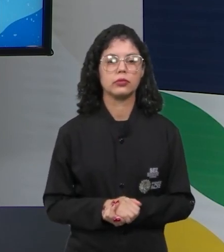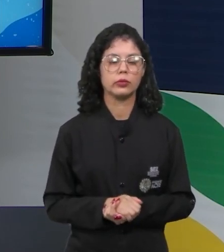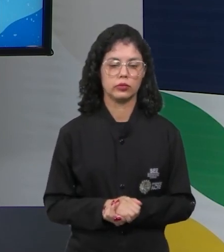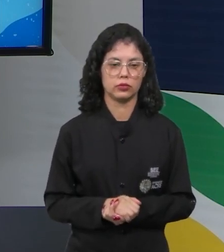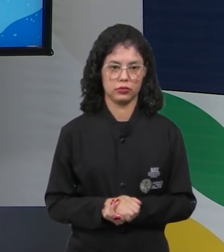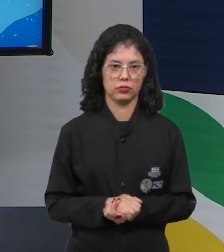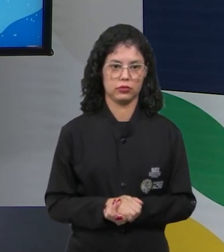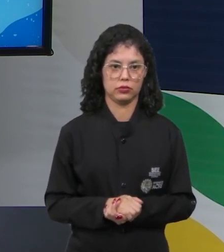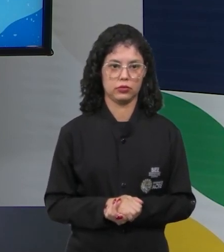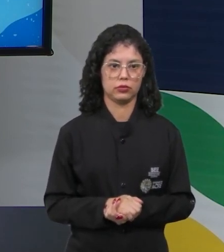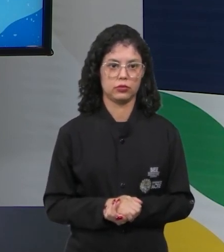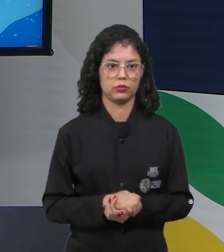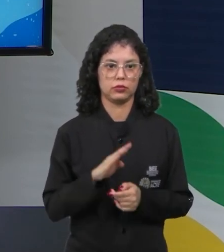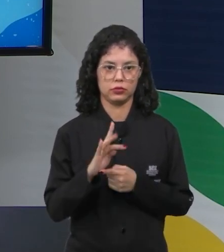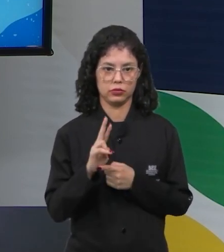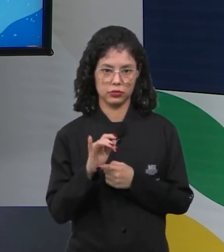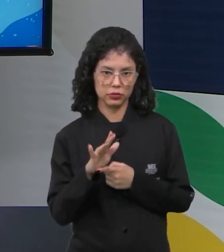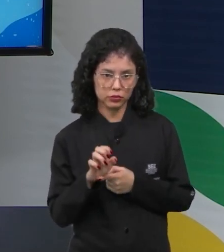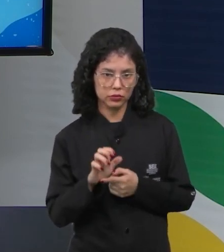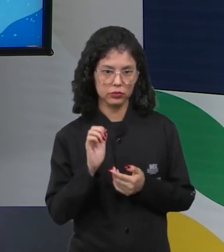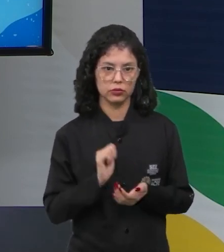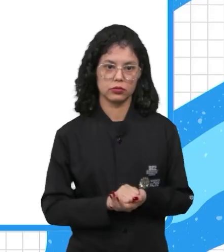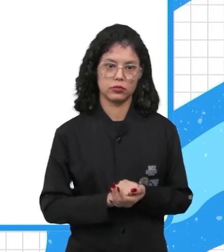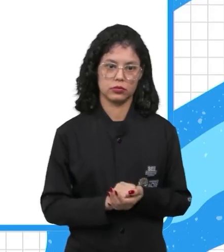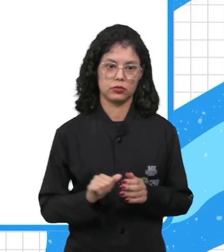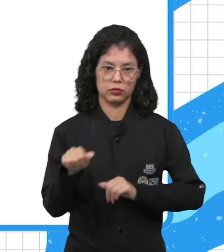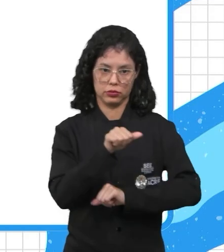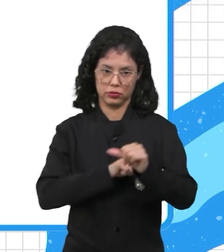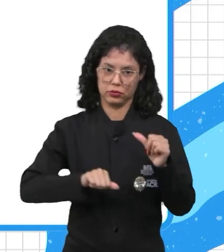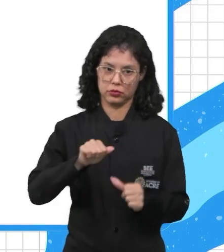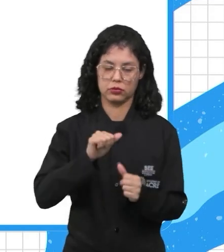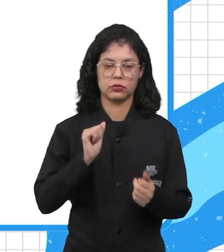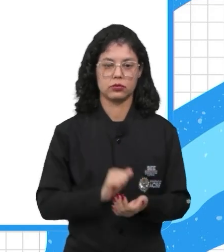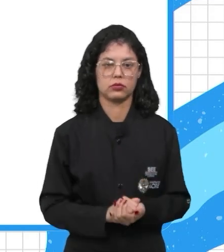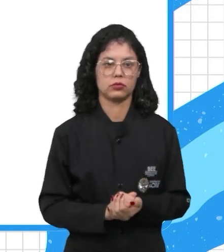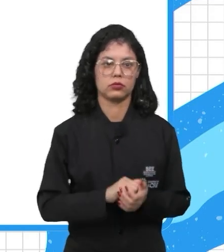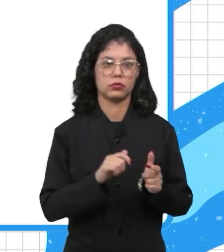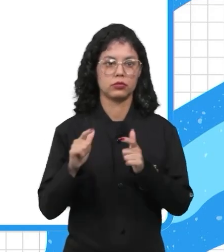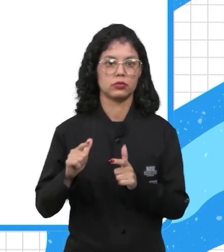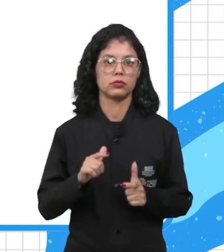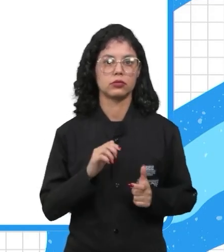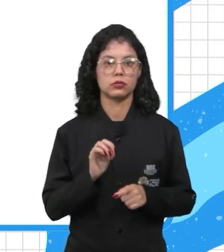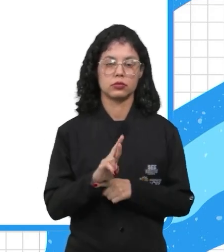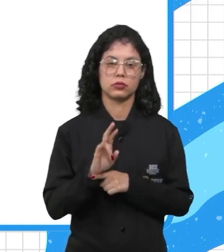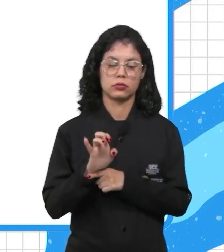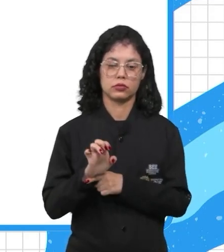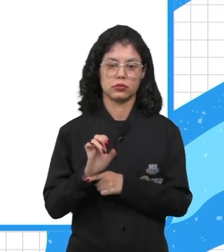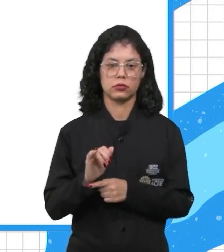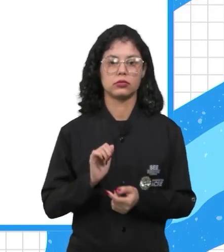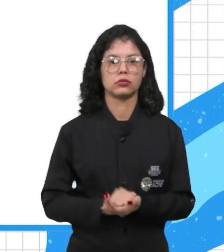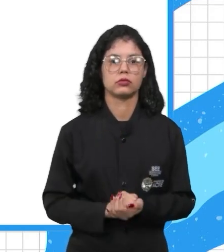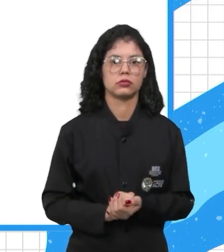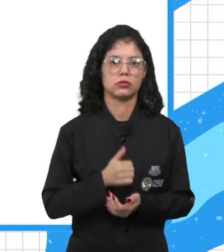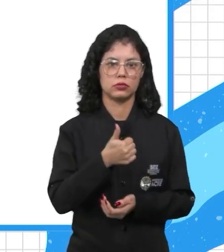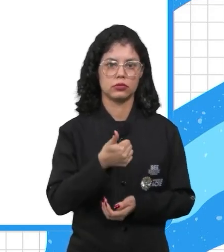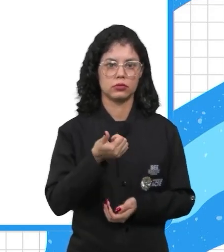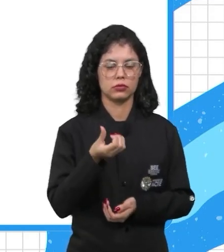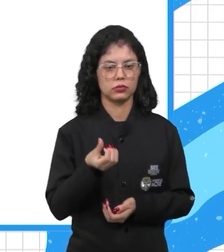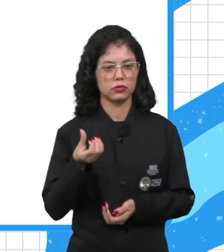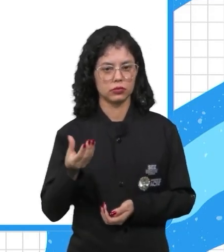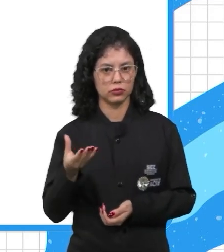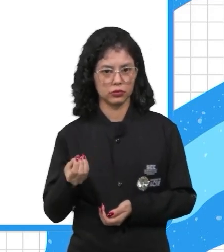aí, na teoria da biogênese, é o oposto, né? Então, o Redd, lá em 1660, ele comprovou ali que